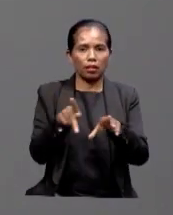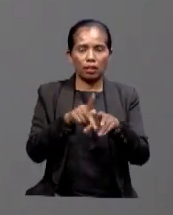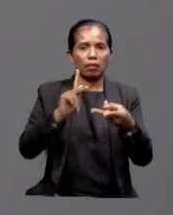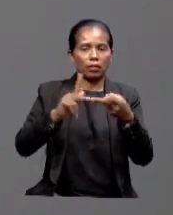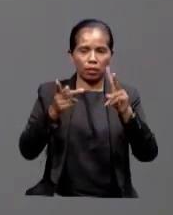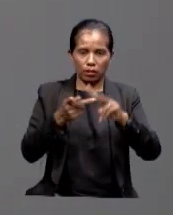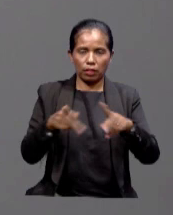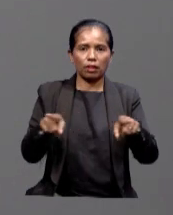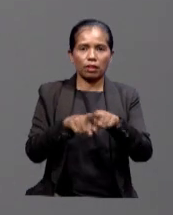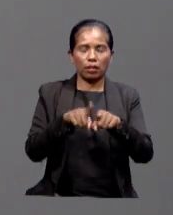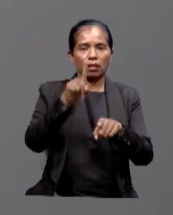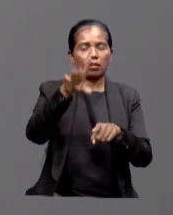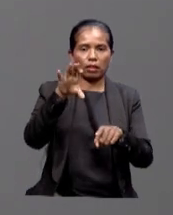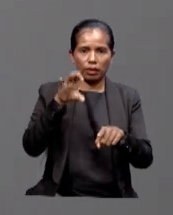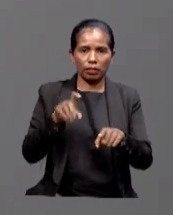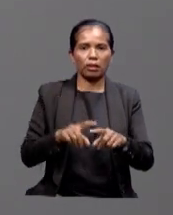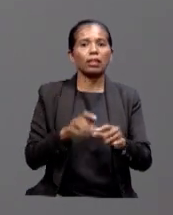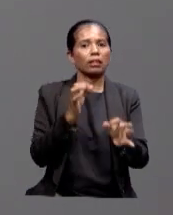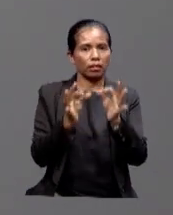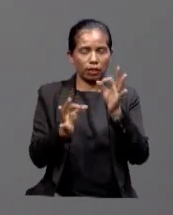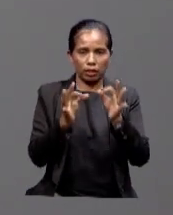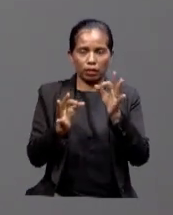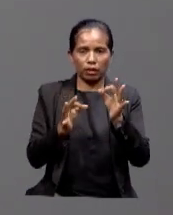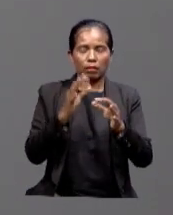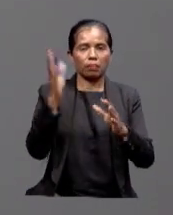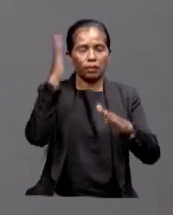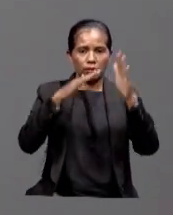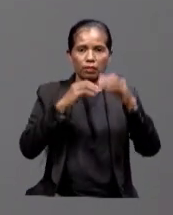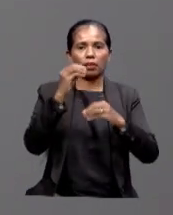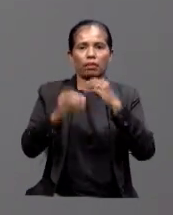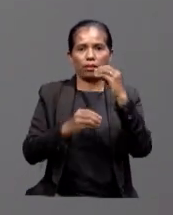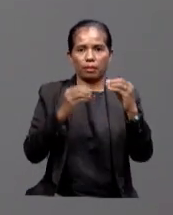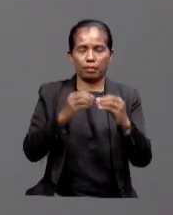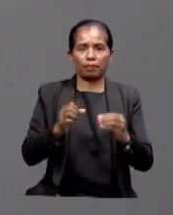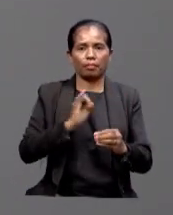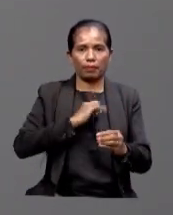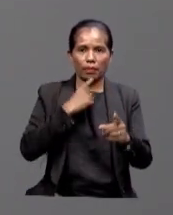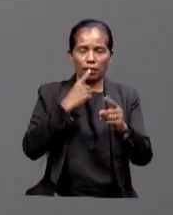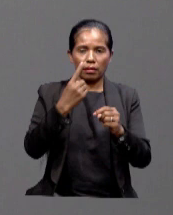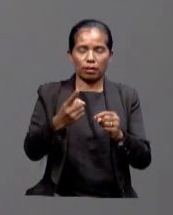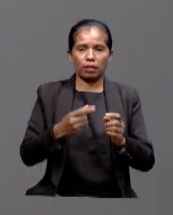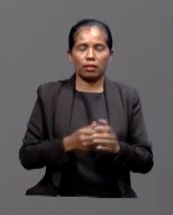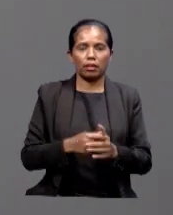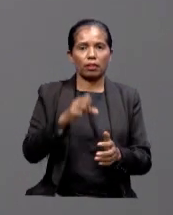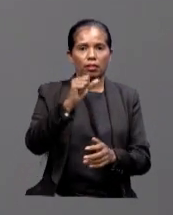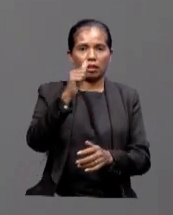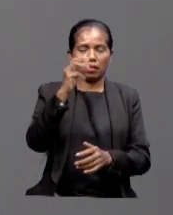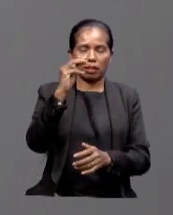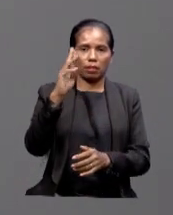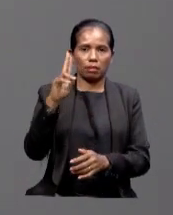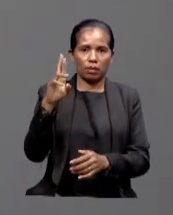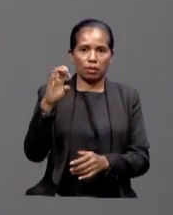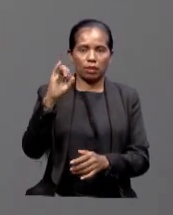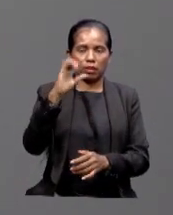E, mas, assunto ainda que ao colheteona o Celso Amorim, meu assessor